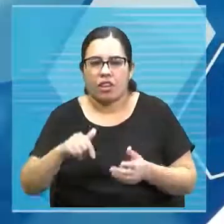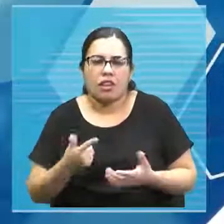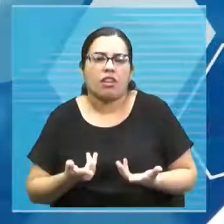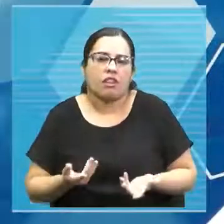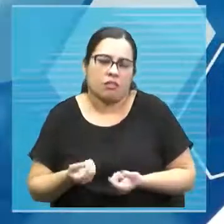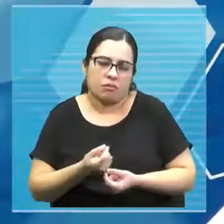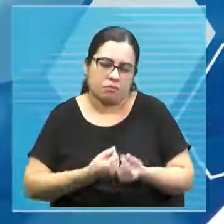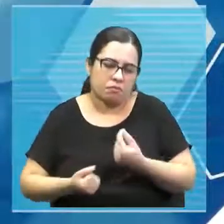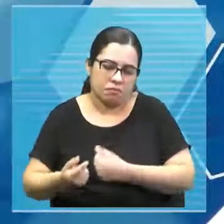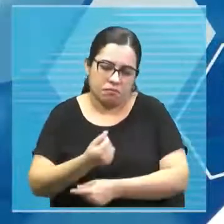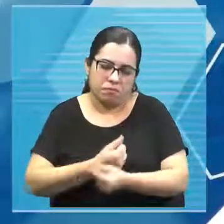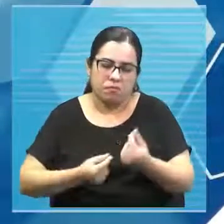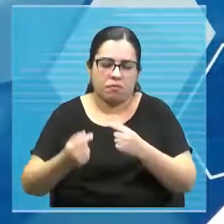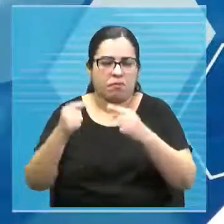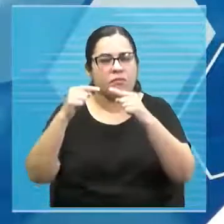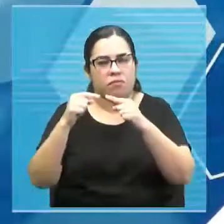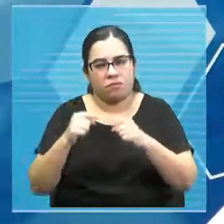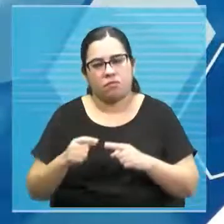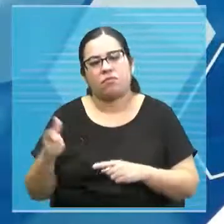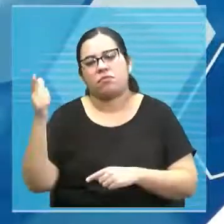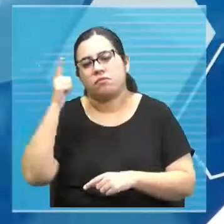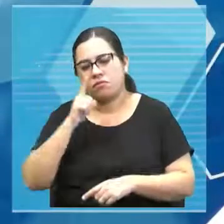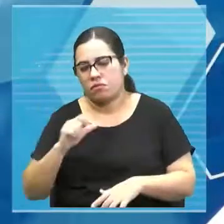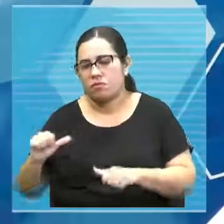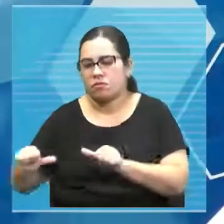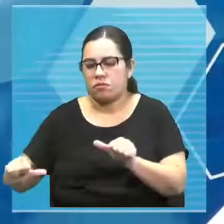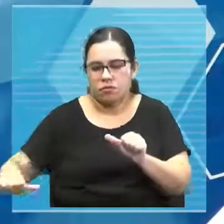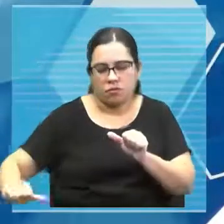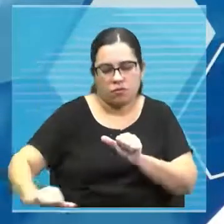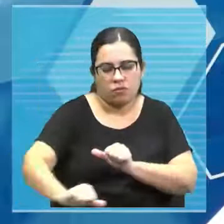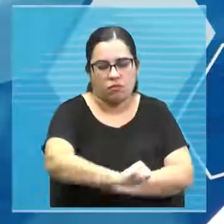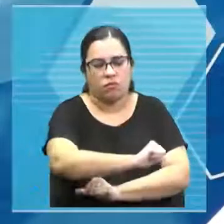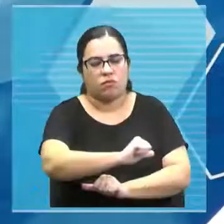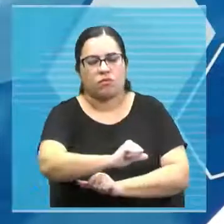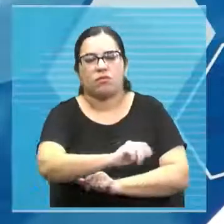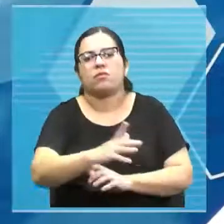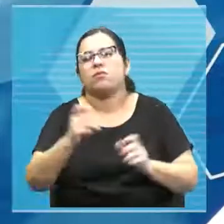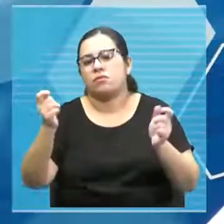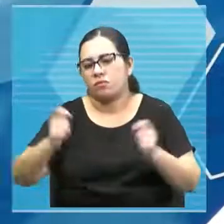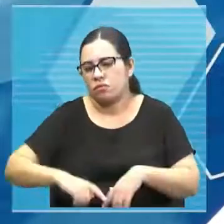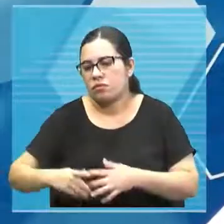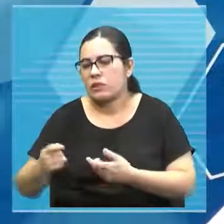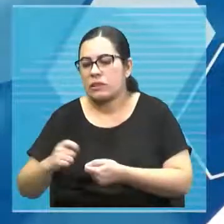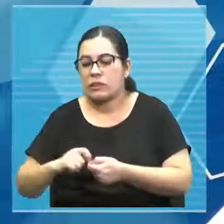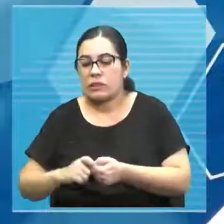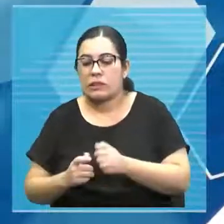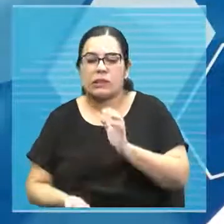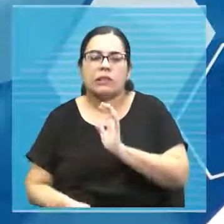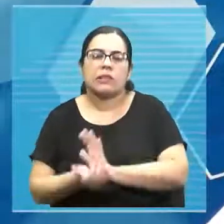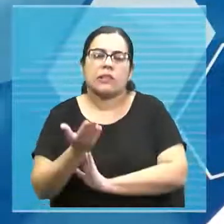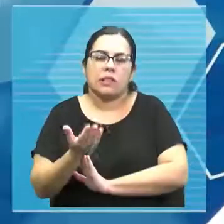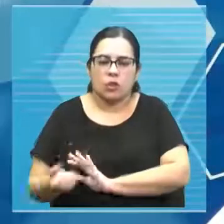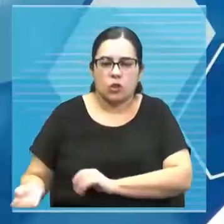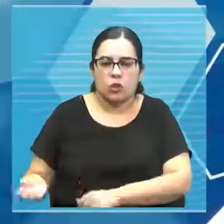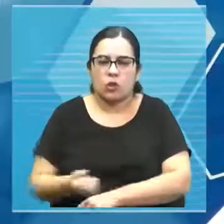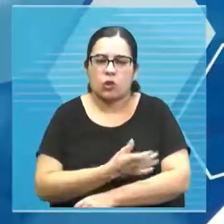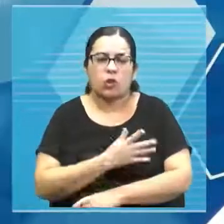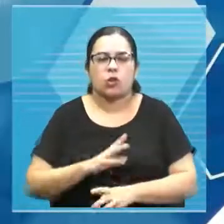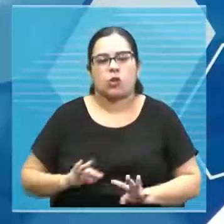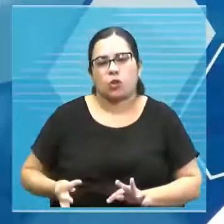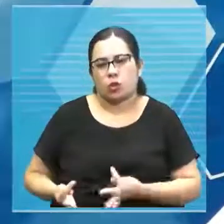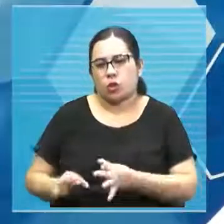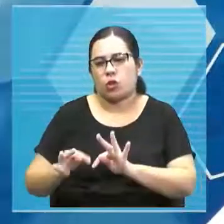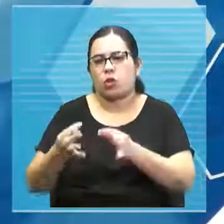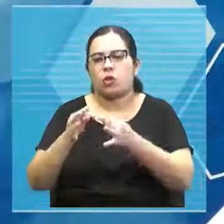econômicas só assim a gente ser será capaz de produzir agora nós tecnologia de